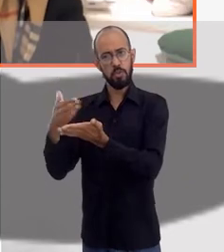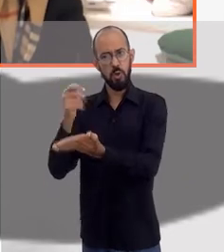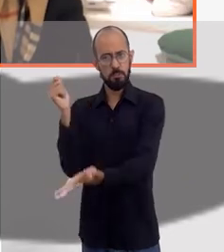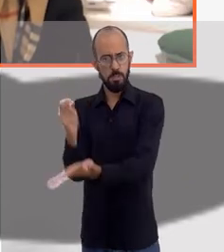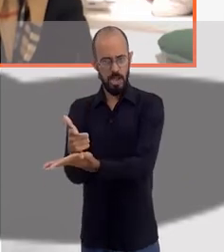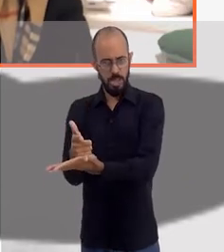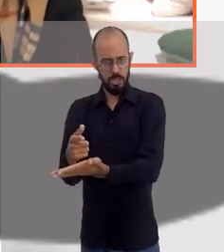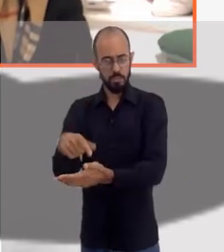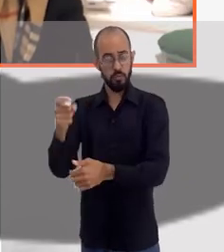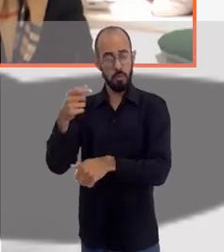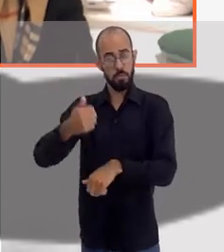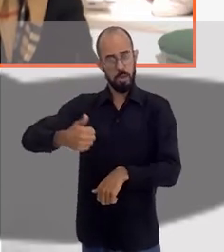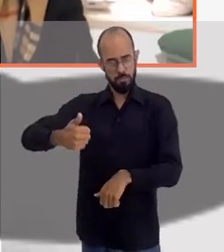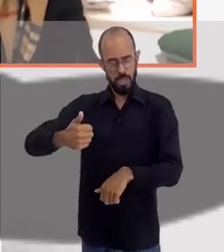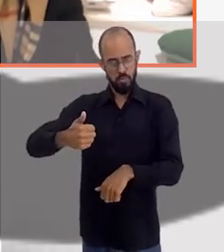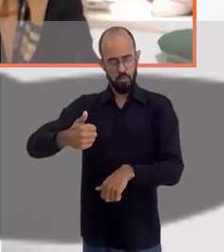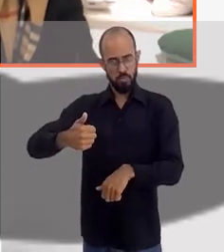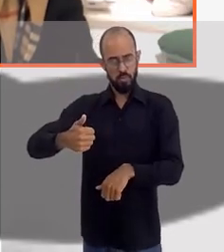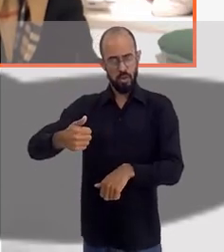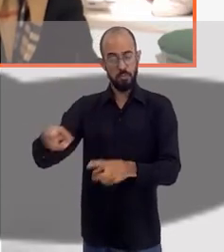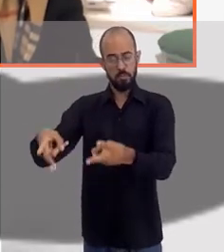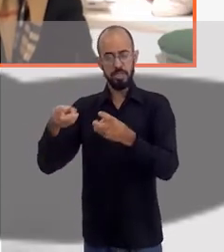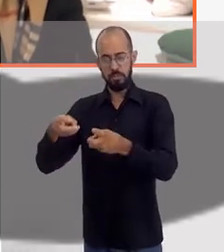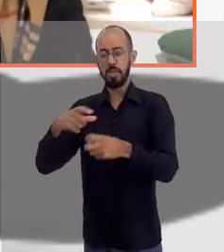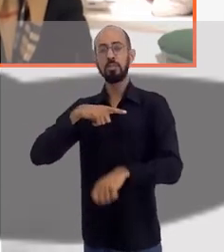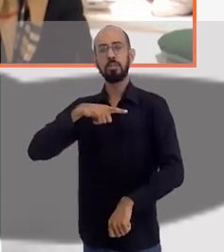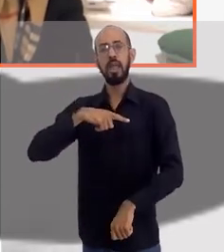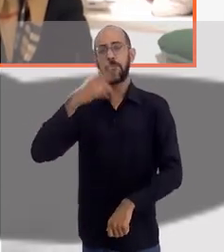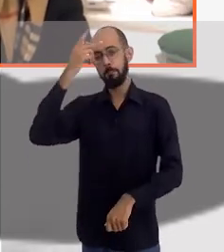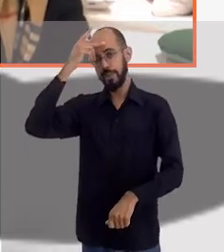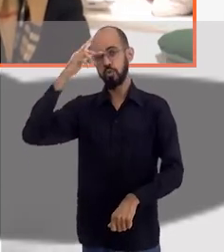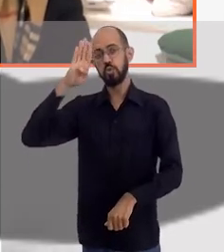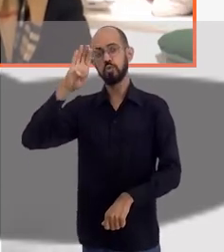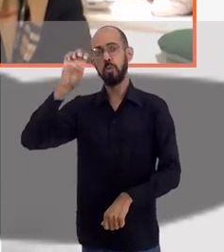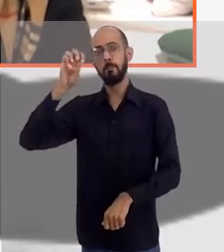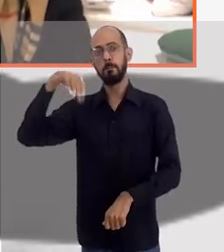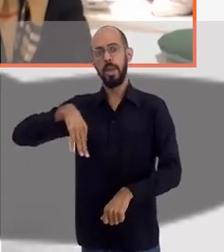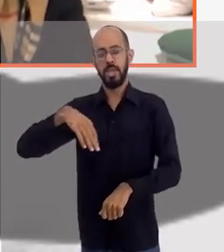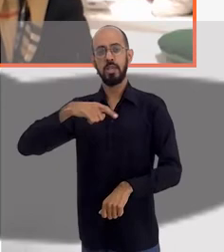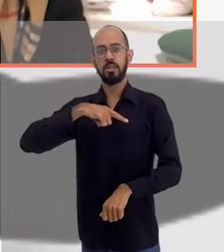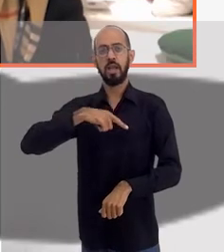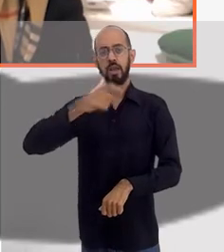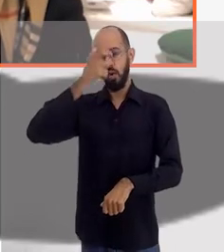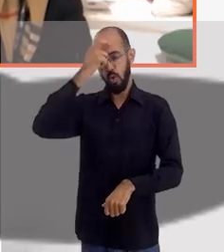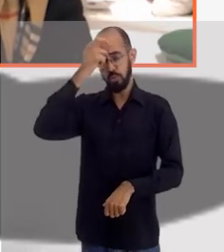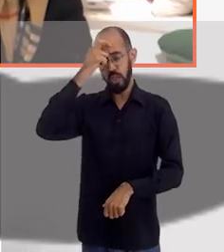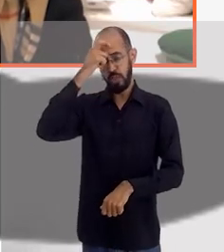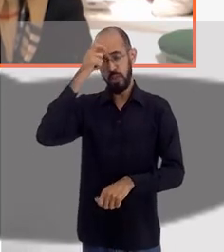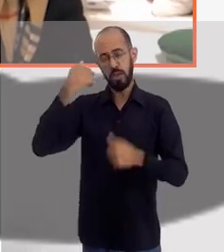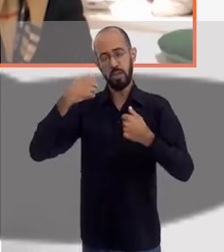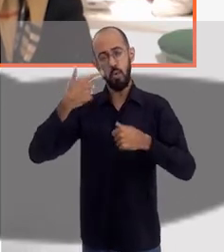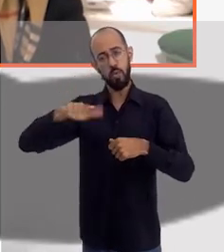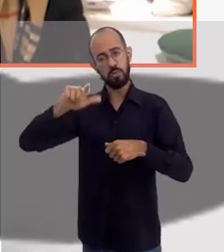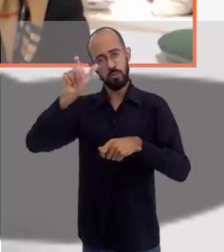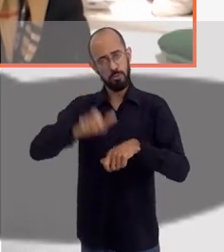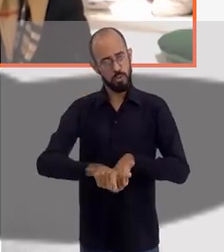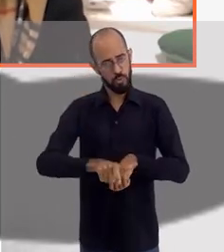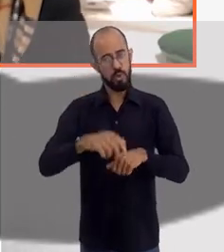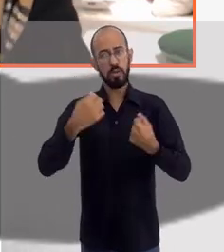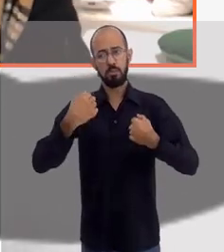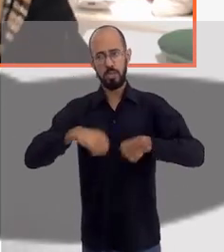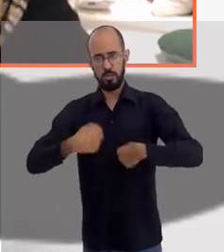e aí eu vá lhe dei a primeira hipótese temos pessoas do bem e que estão conscientes da situação em que pode ajudar essas pessoas